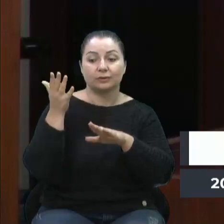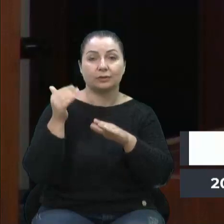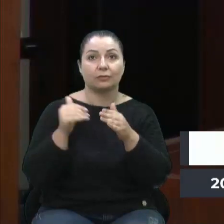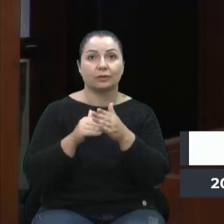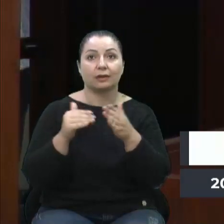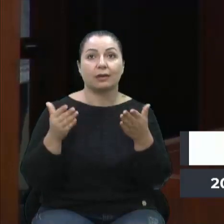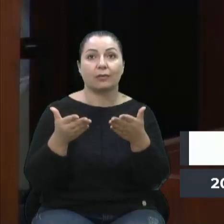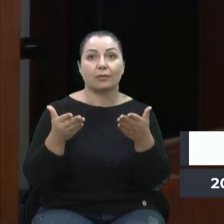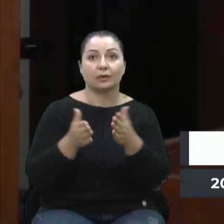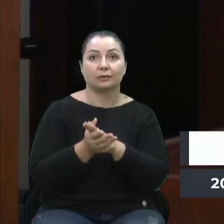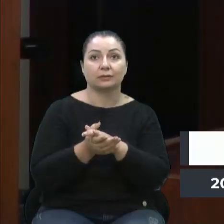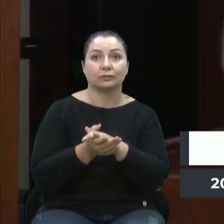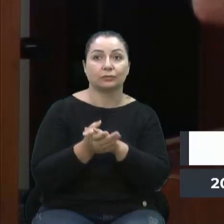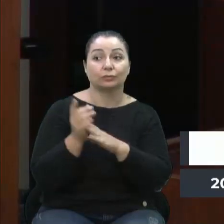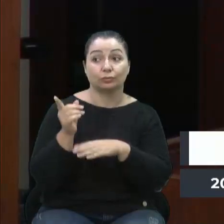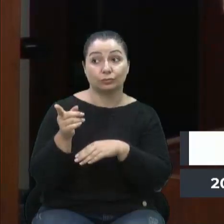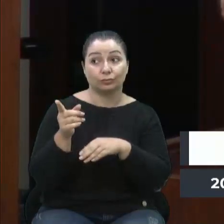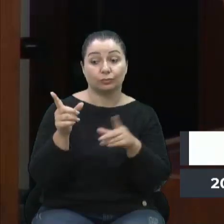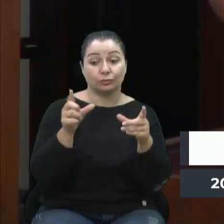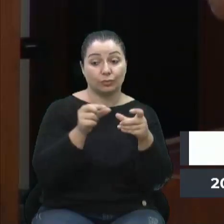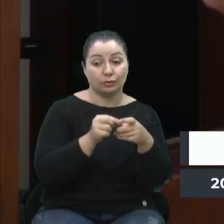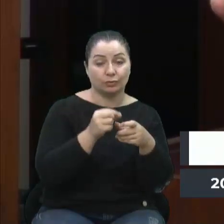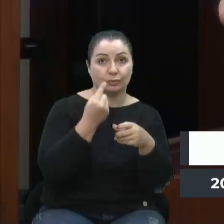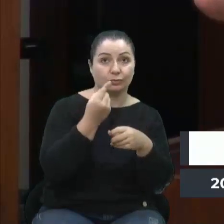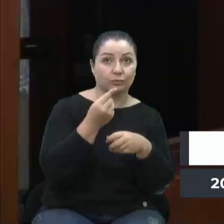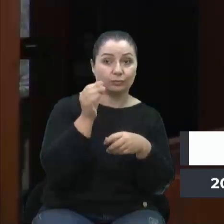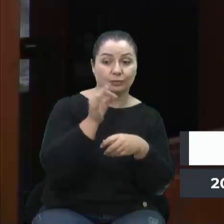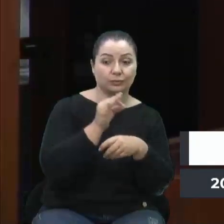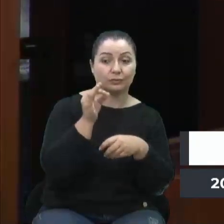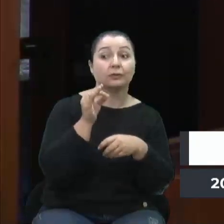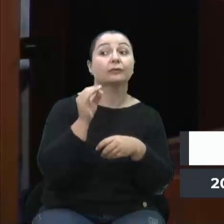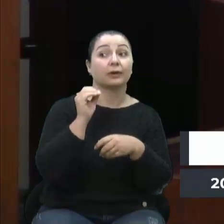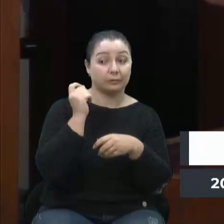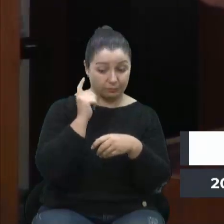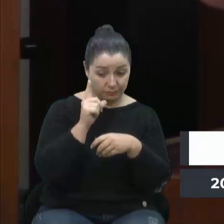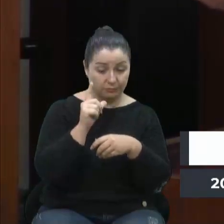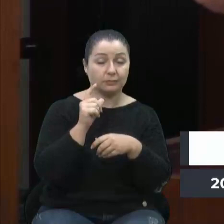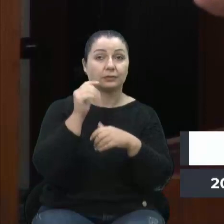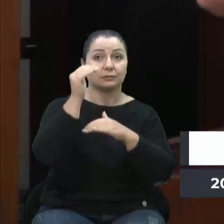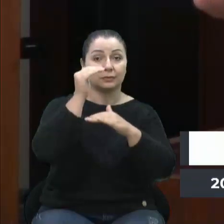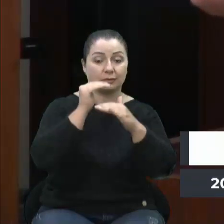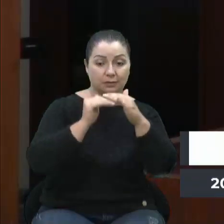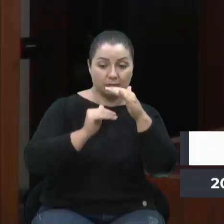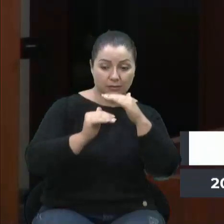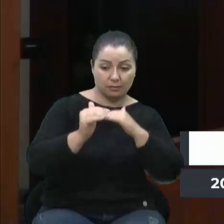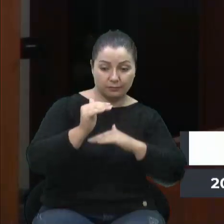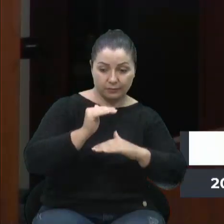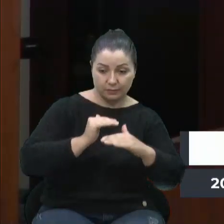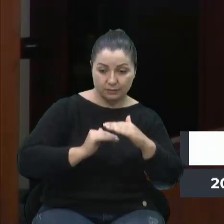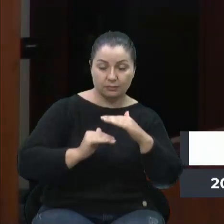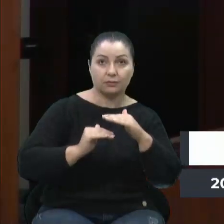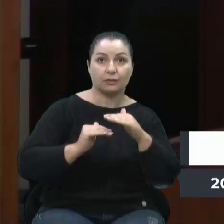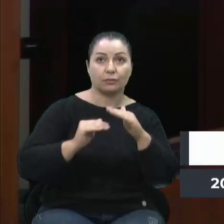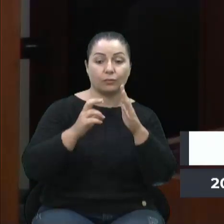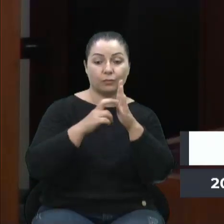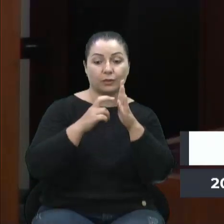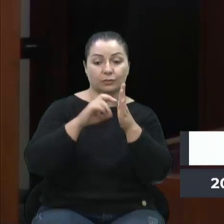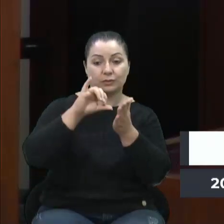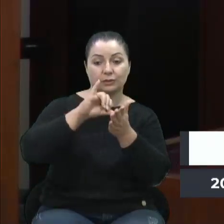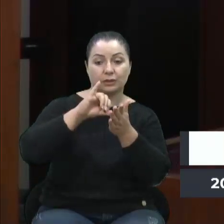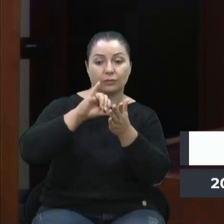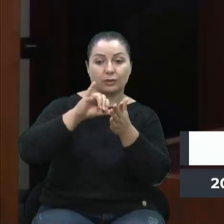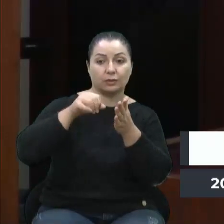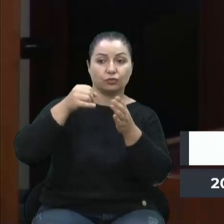diminuir 1%, e vai ser diminuído porque nós temos deflação, o Banco Central aumenta o juro para